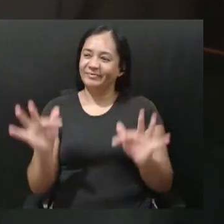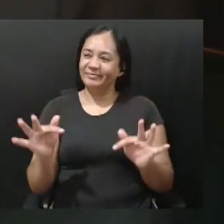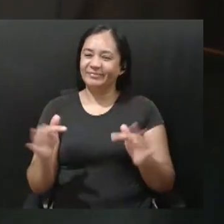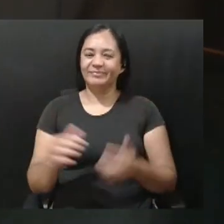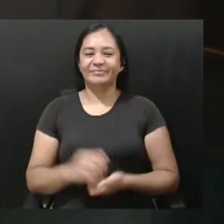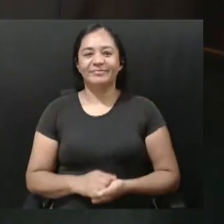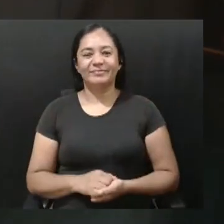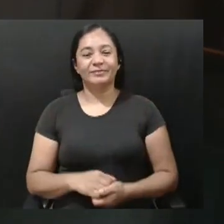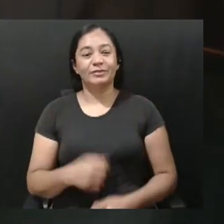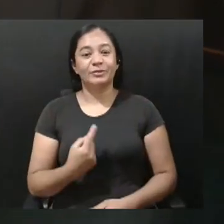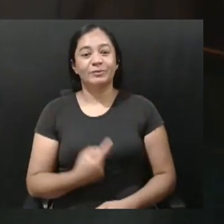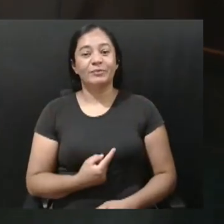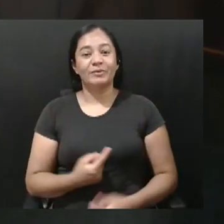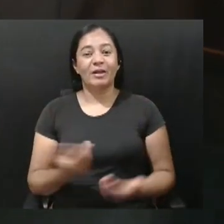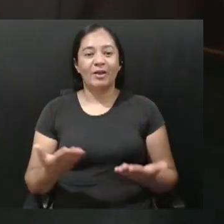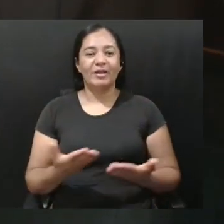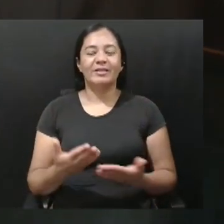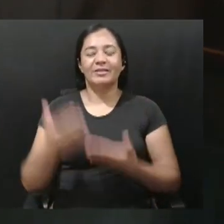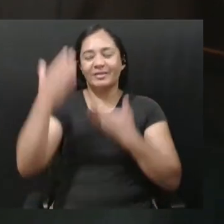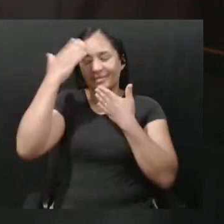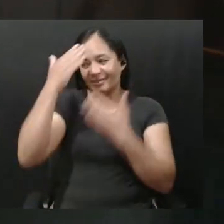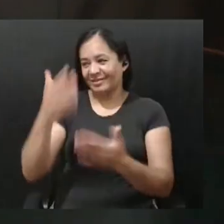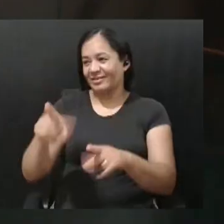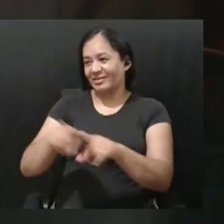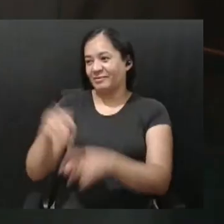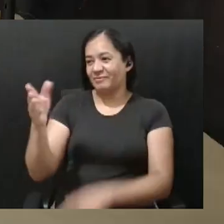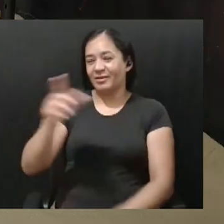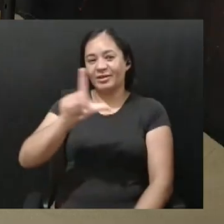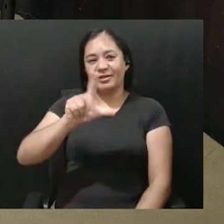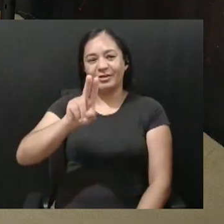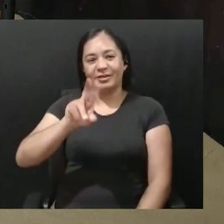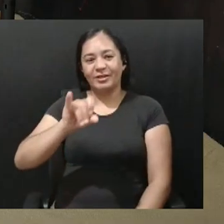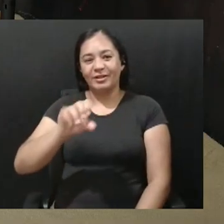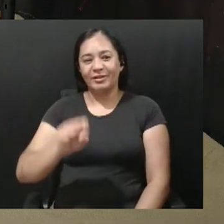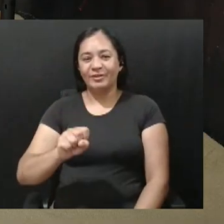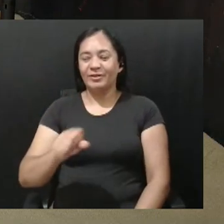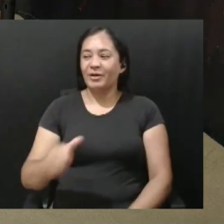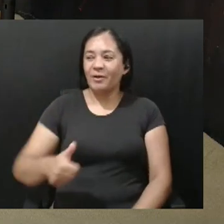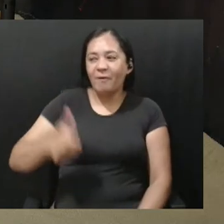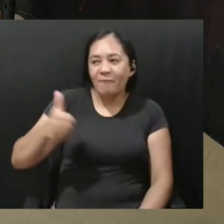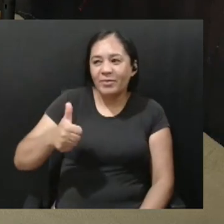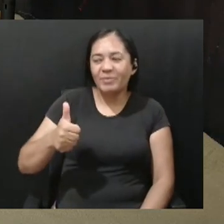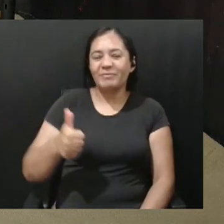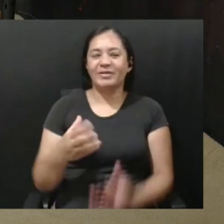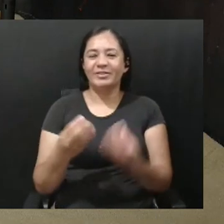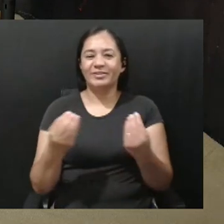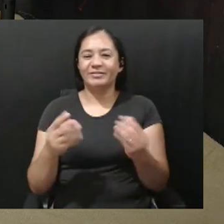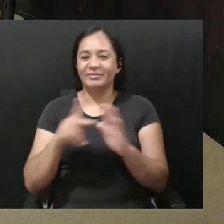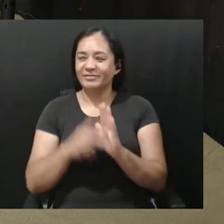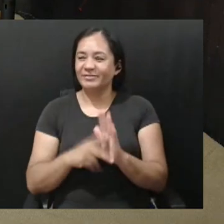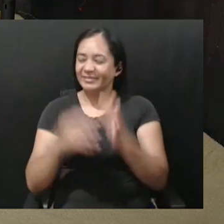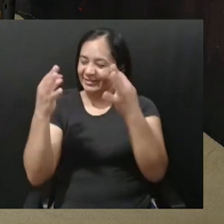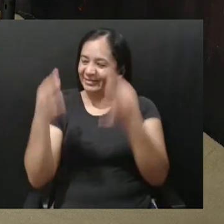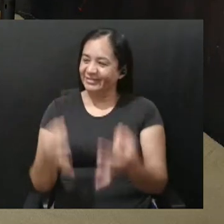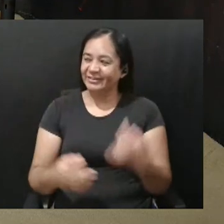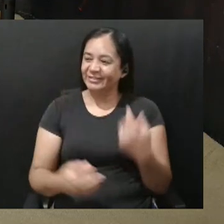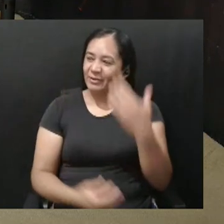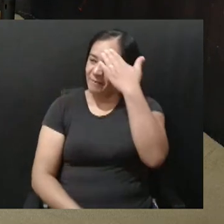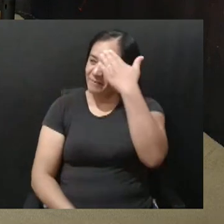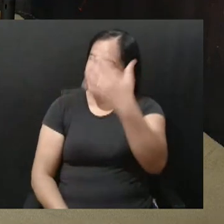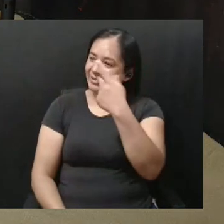agradece. Agradecendo você também, Luísa, primeira de muitas vezes aqui do programa, pode ter certeza. Obrigada pela sua